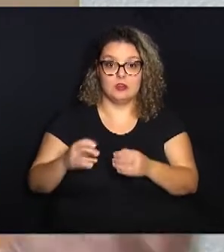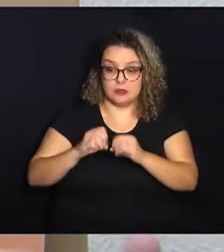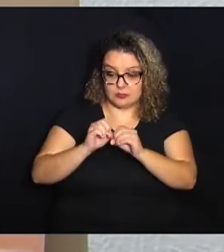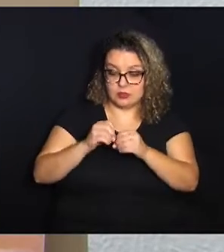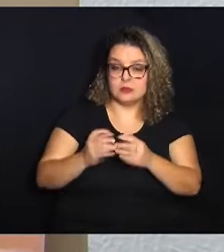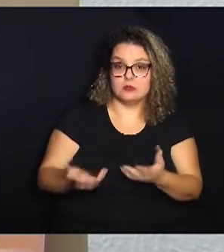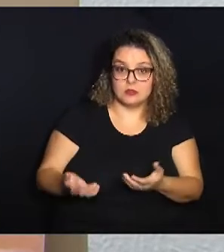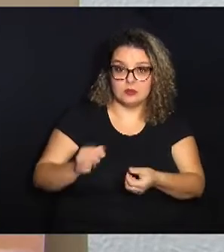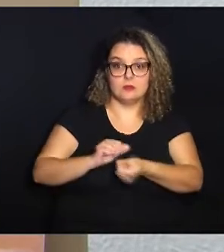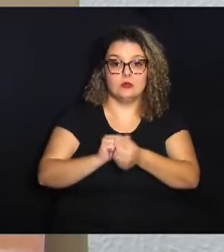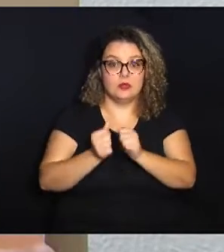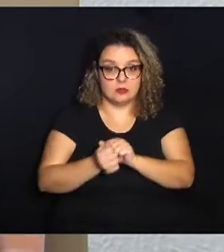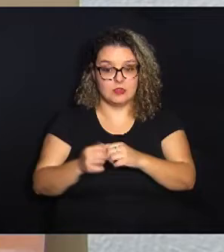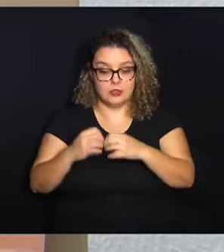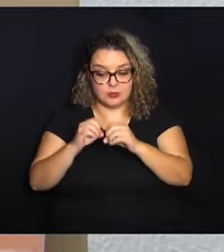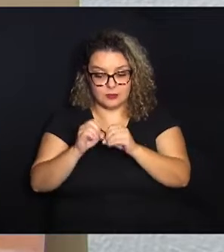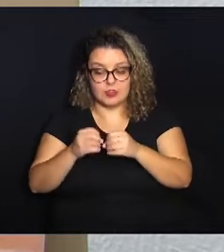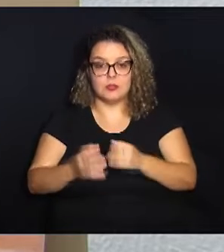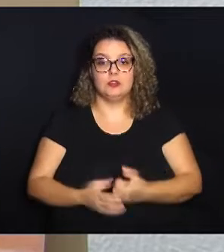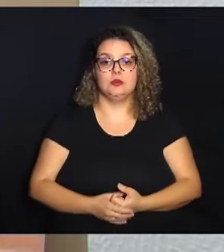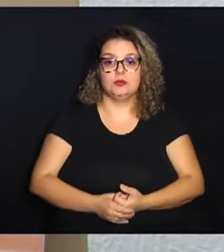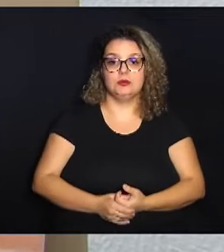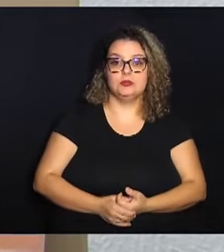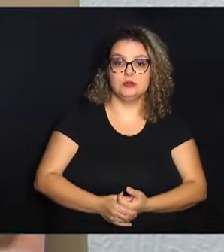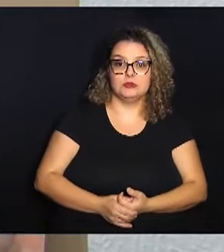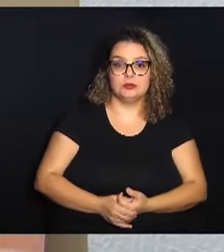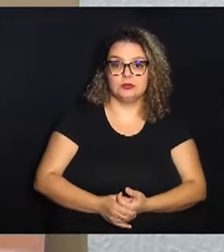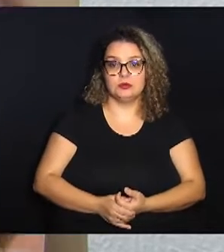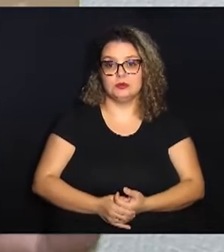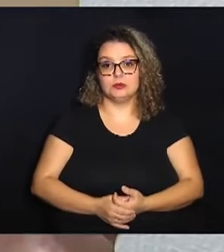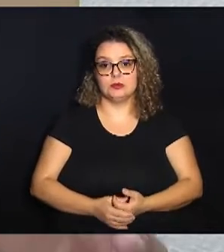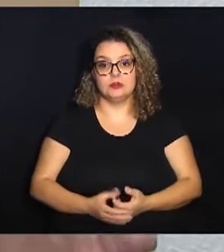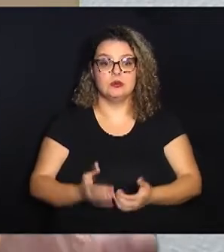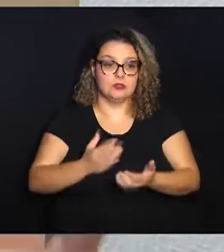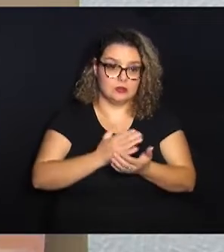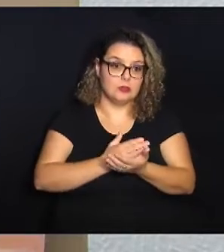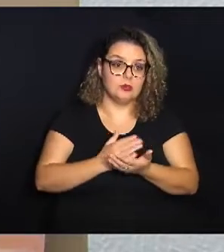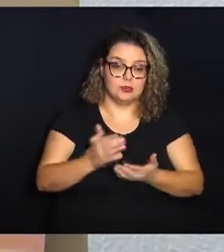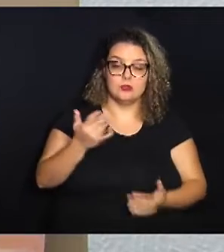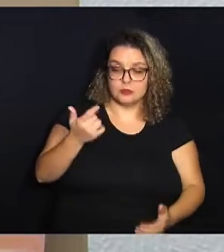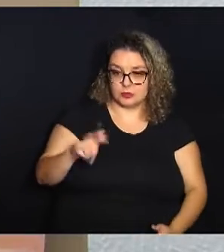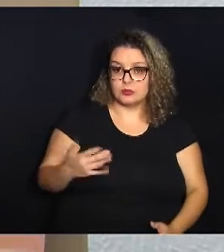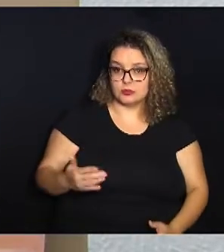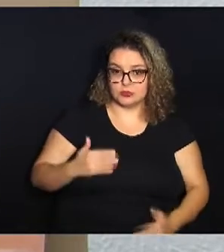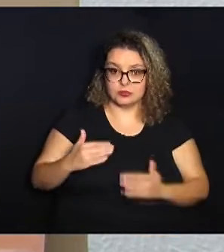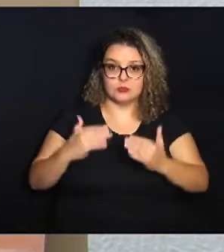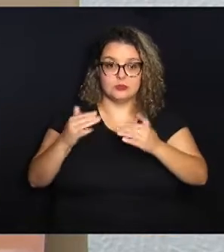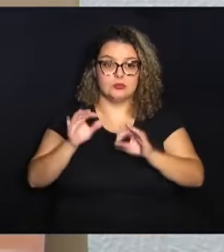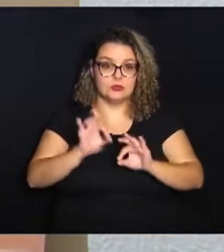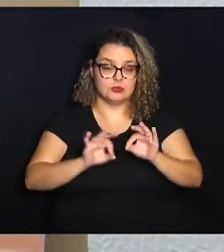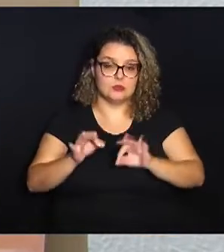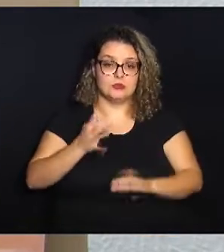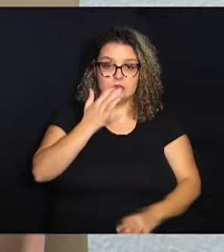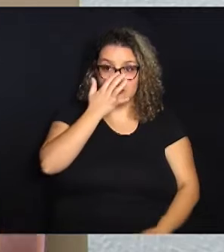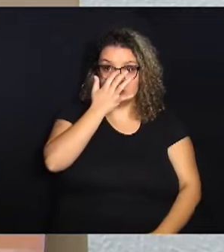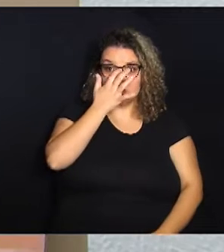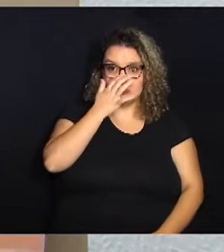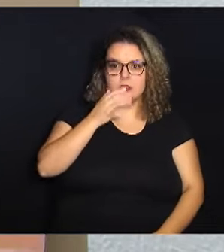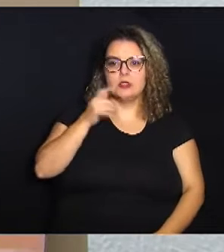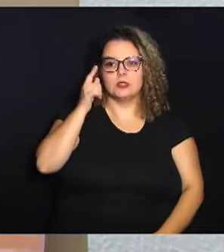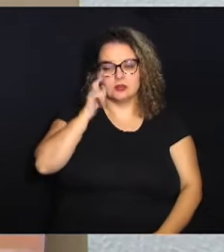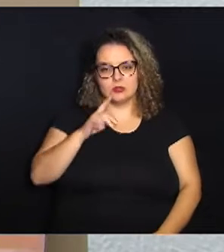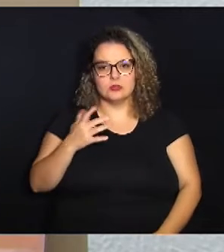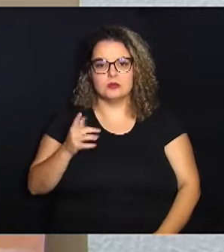nós improvisamos o laboratório e começamos e continuamos o desenvolvimento dos projetos. E aí